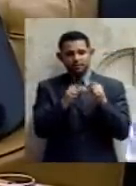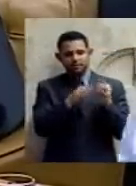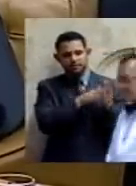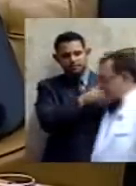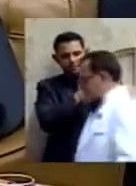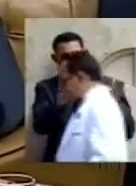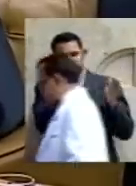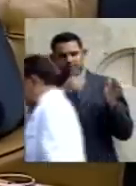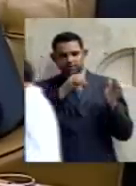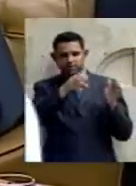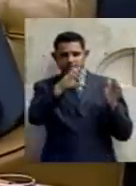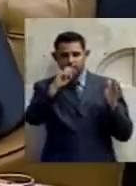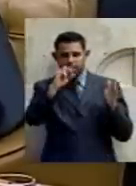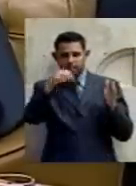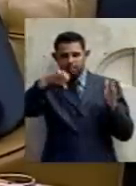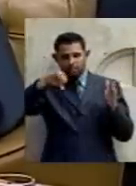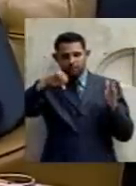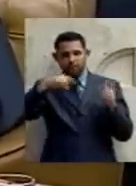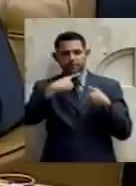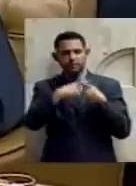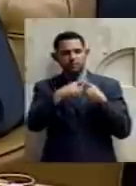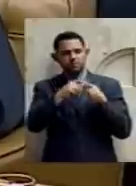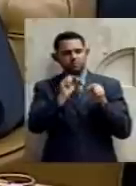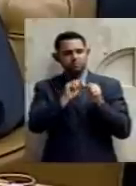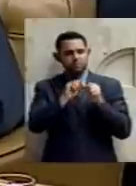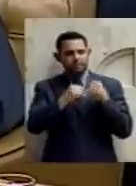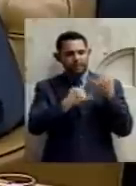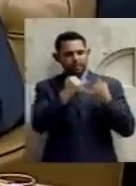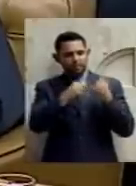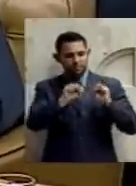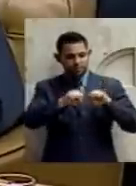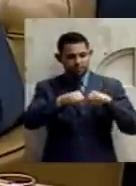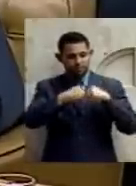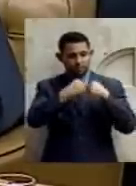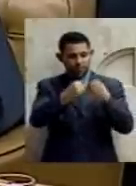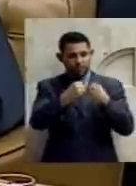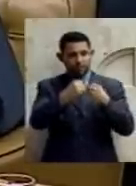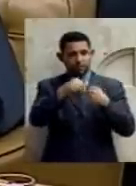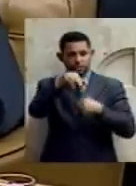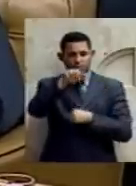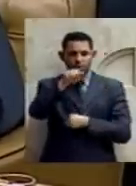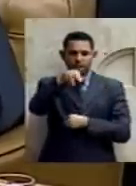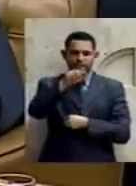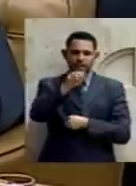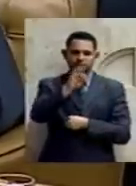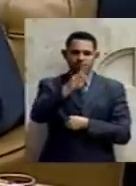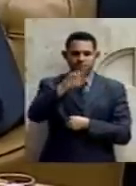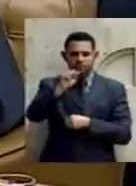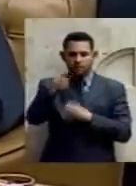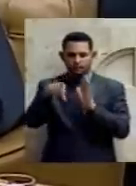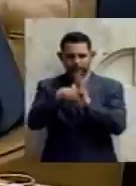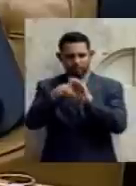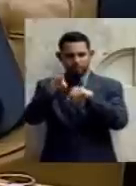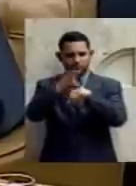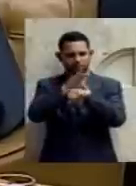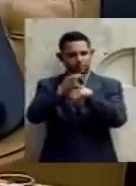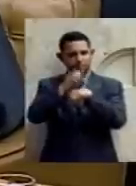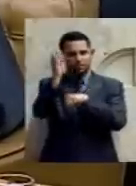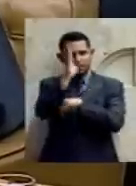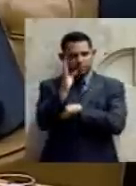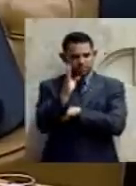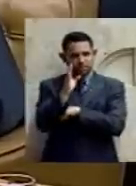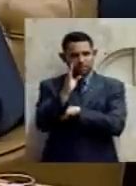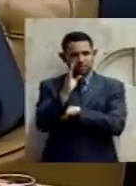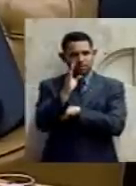1959, quando brindou o mundo jurídico com a sua teoria sobre a força normativa da Constituição, explanada em